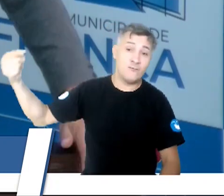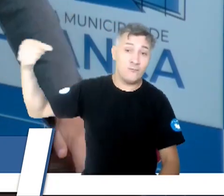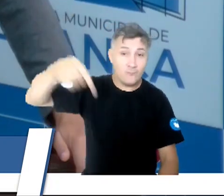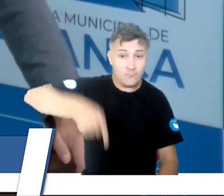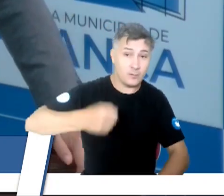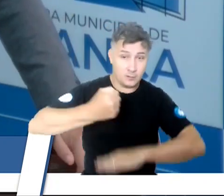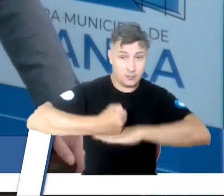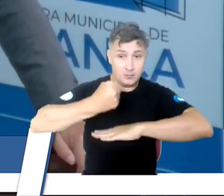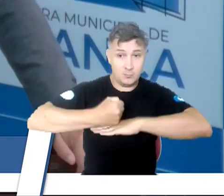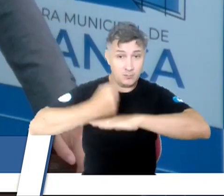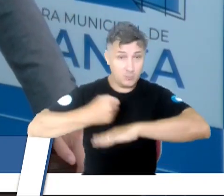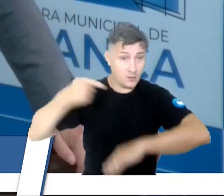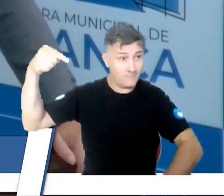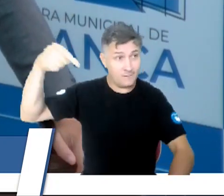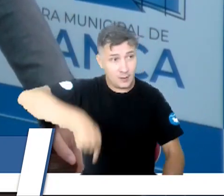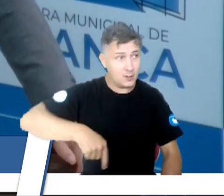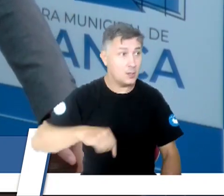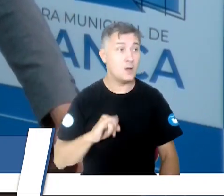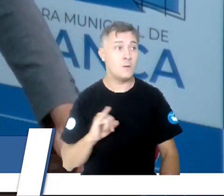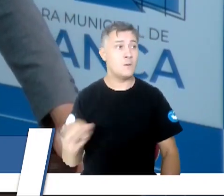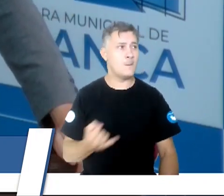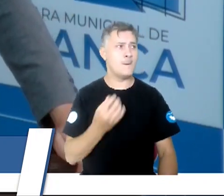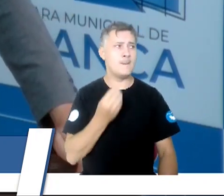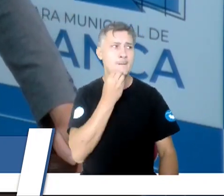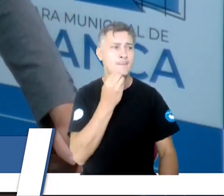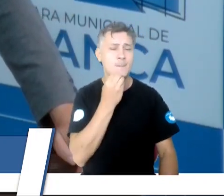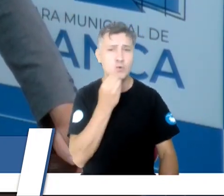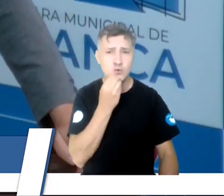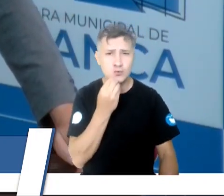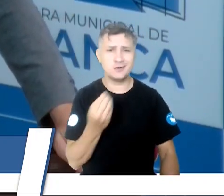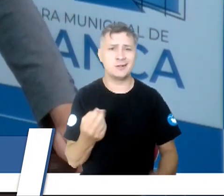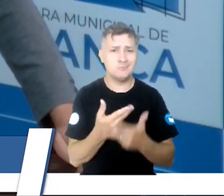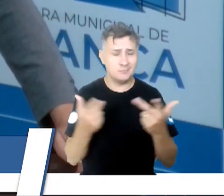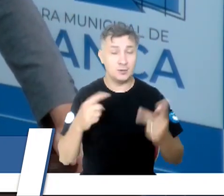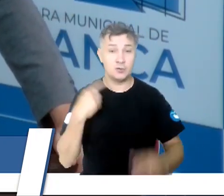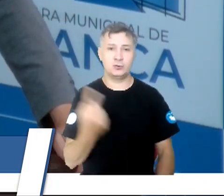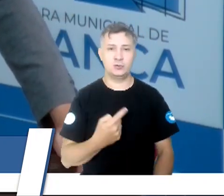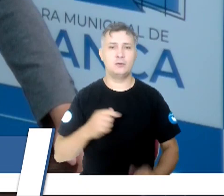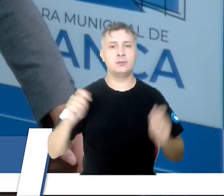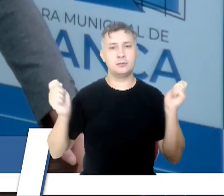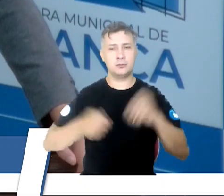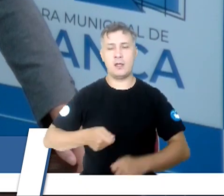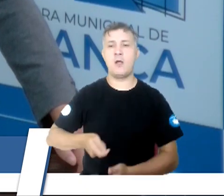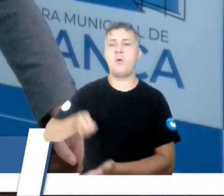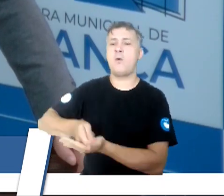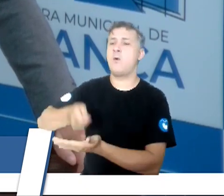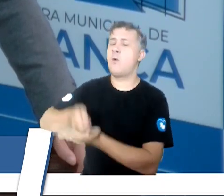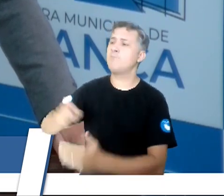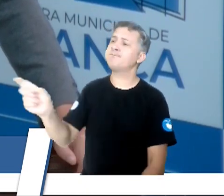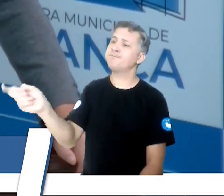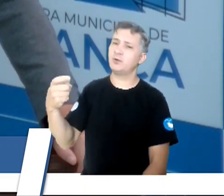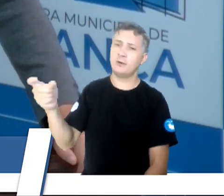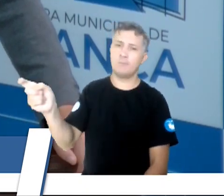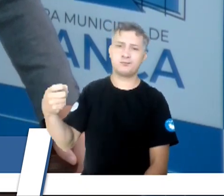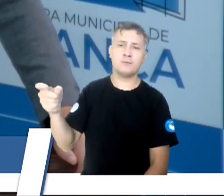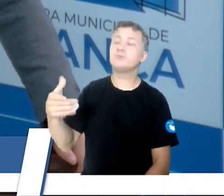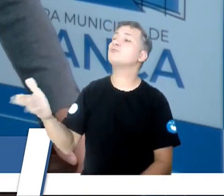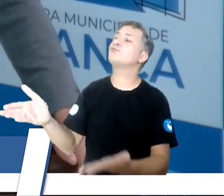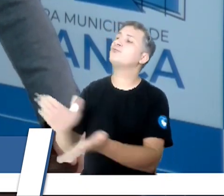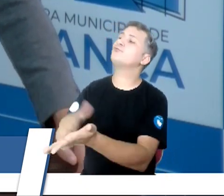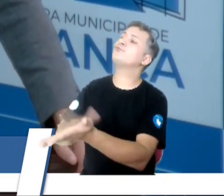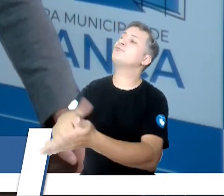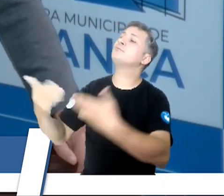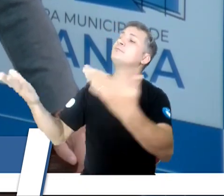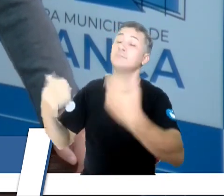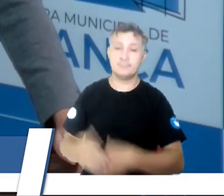é a oportunidade que nós temos de cobrá-los. Então, porque eu falo assim, o